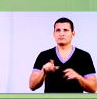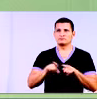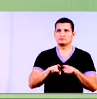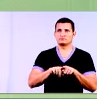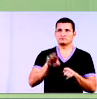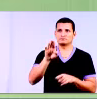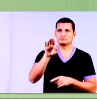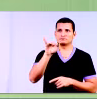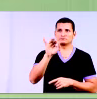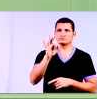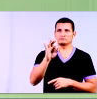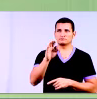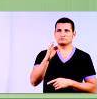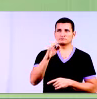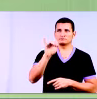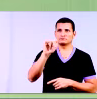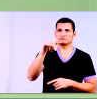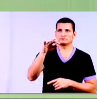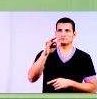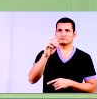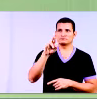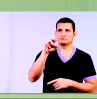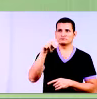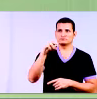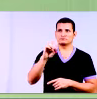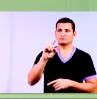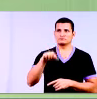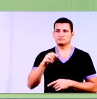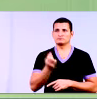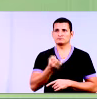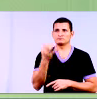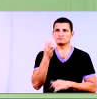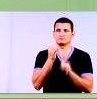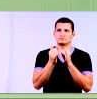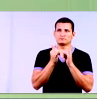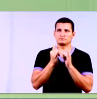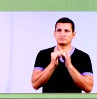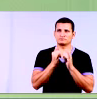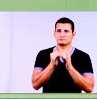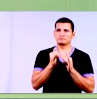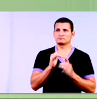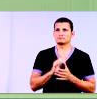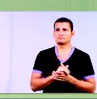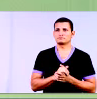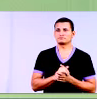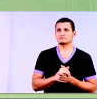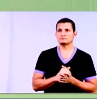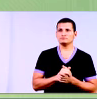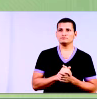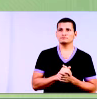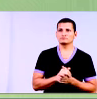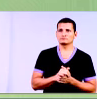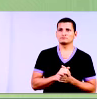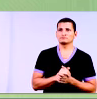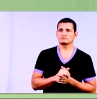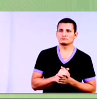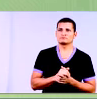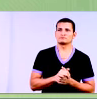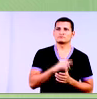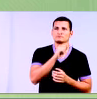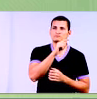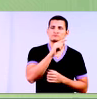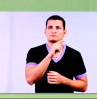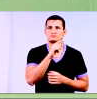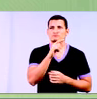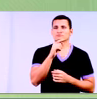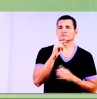que é o bit interno? Aquela quantidade de informações que eu levo a cada viagem, cada pacote que eu levo, a